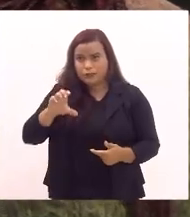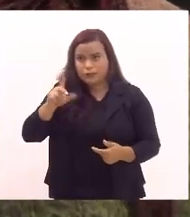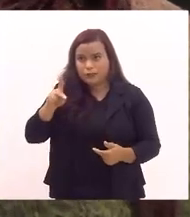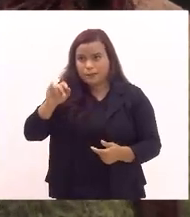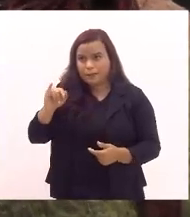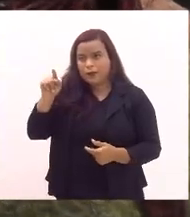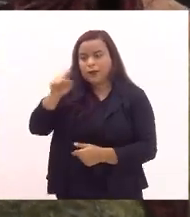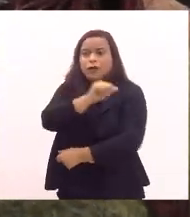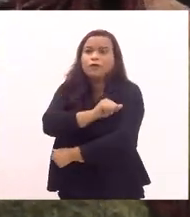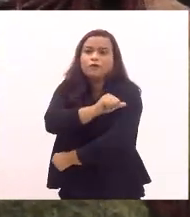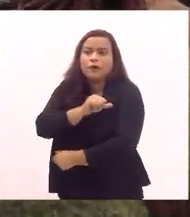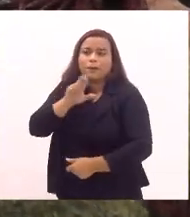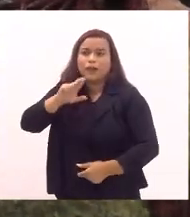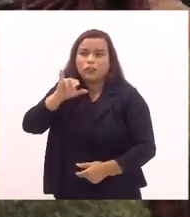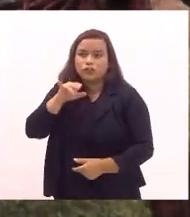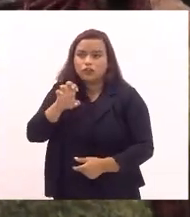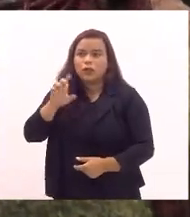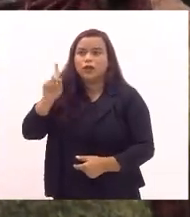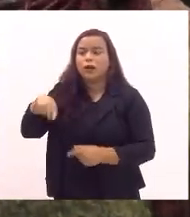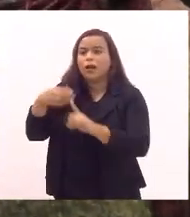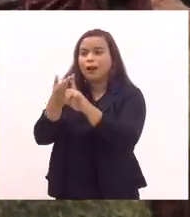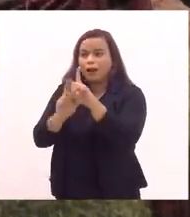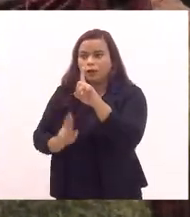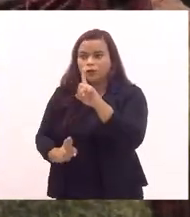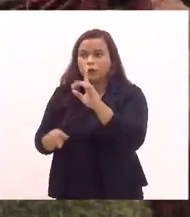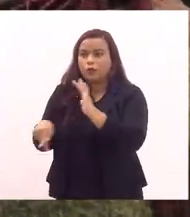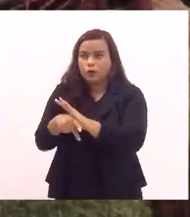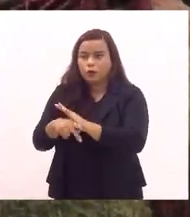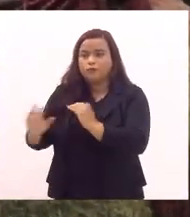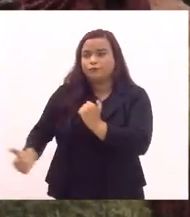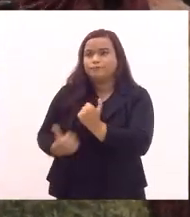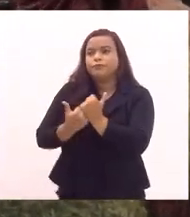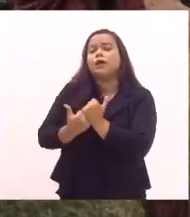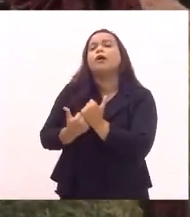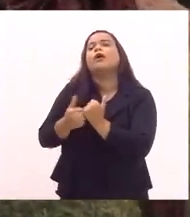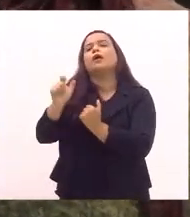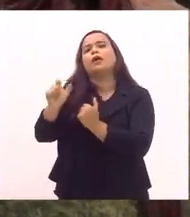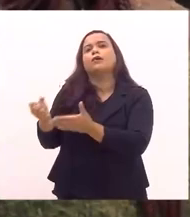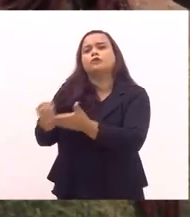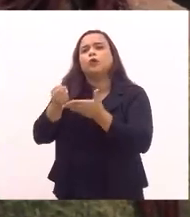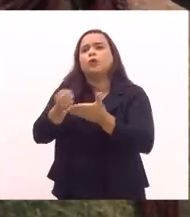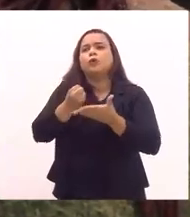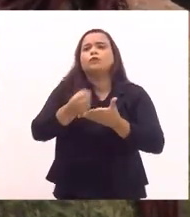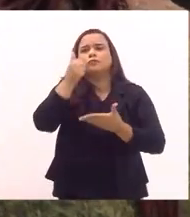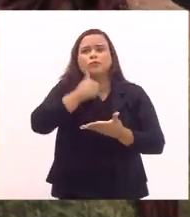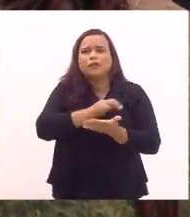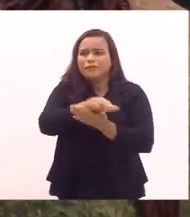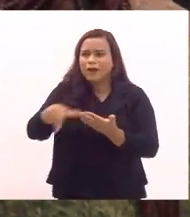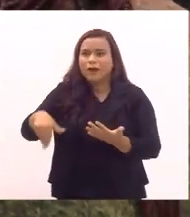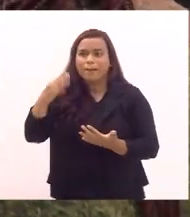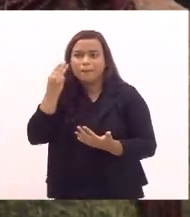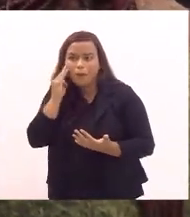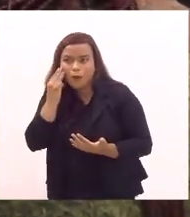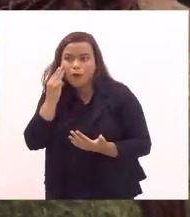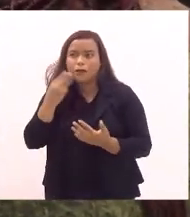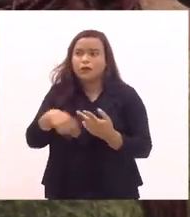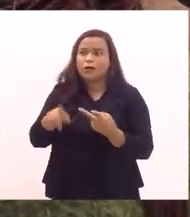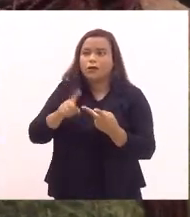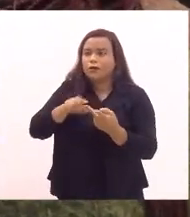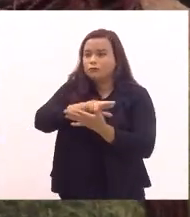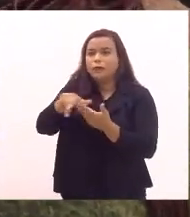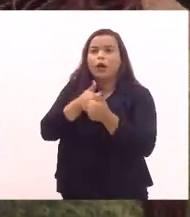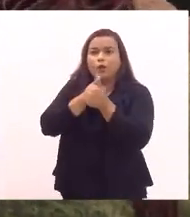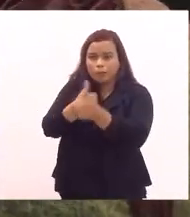deputada enfermeira Rejane foi a relatora da CPI trouxe todos os outras mulheres Mônica Francisco também